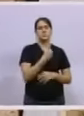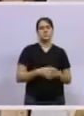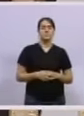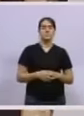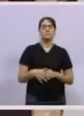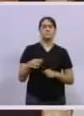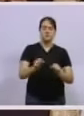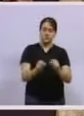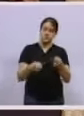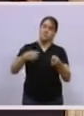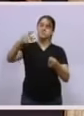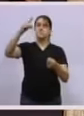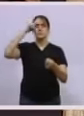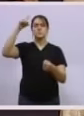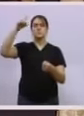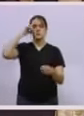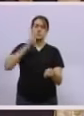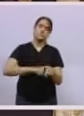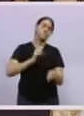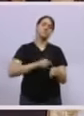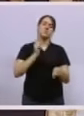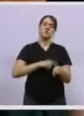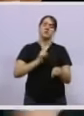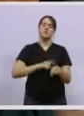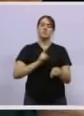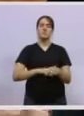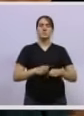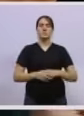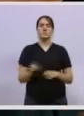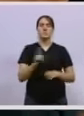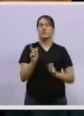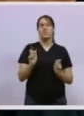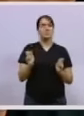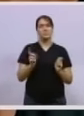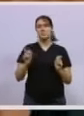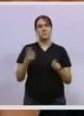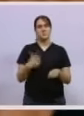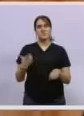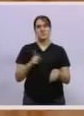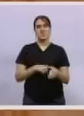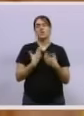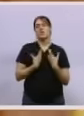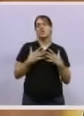de todo dia, toda hora. Todo dia, toda hora, e não tem tréguas, viu? Tem tréguas não.